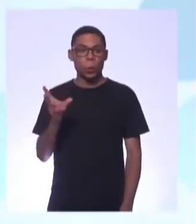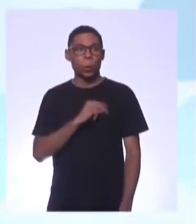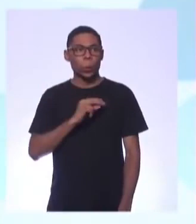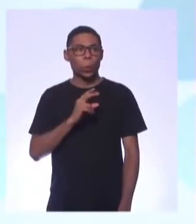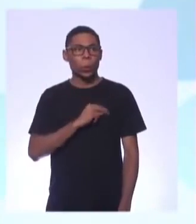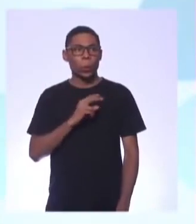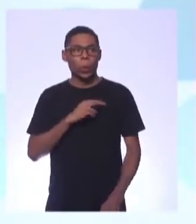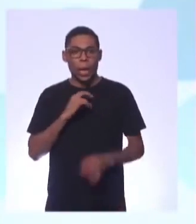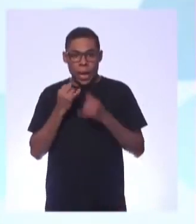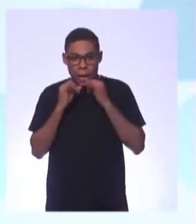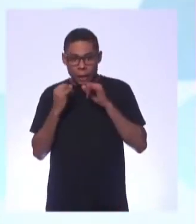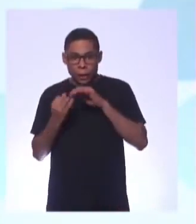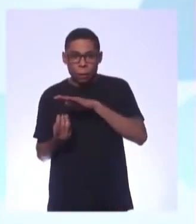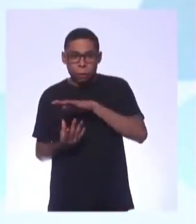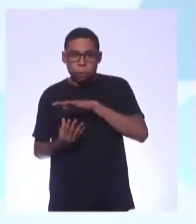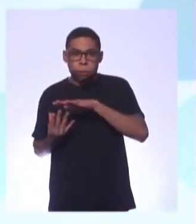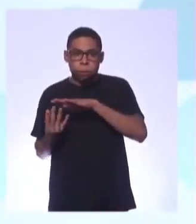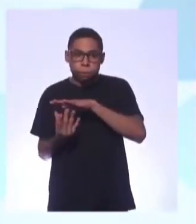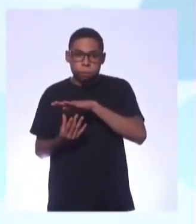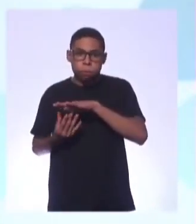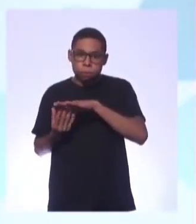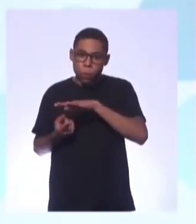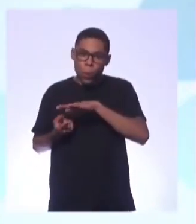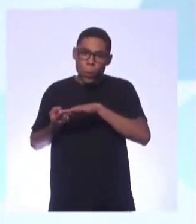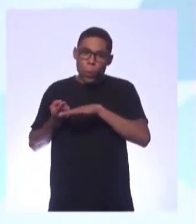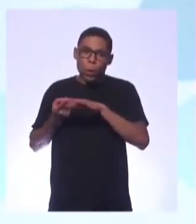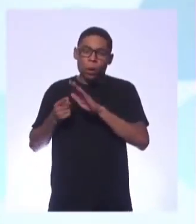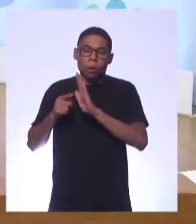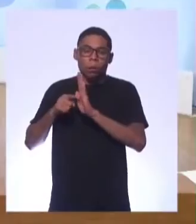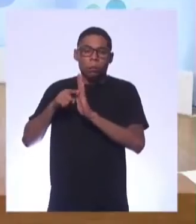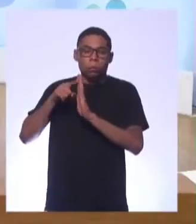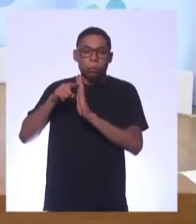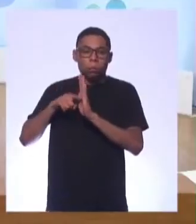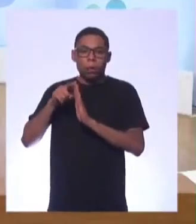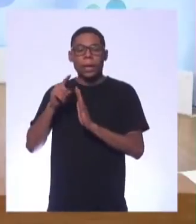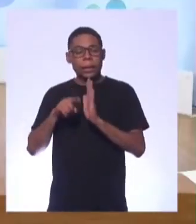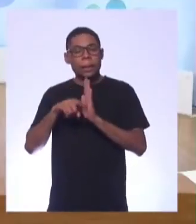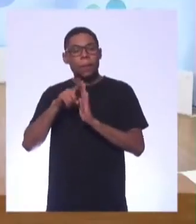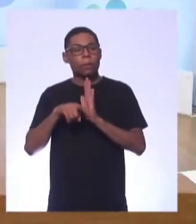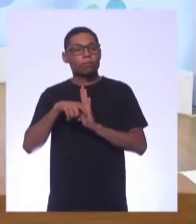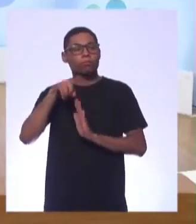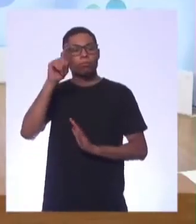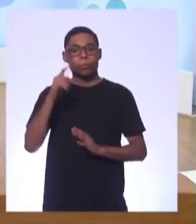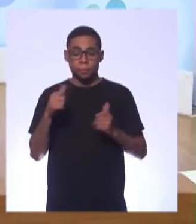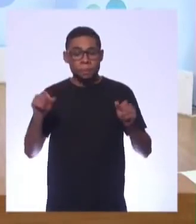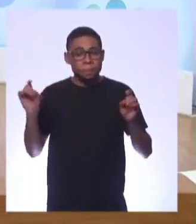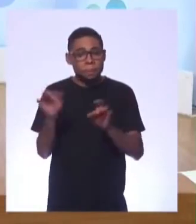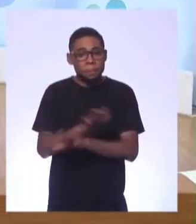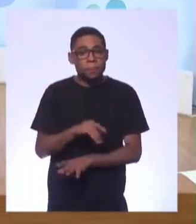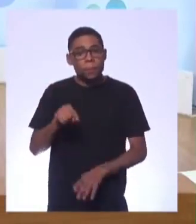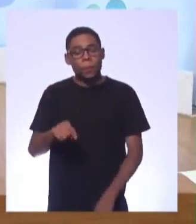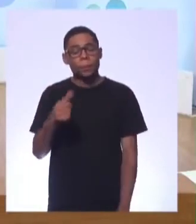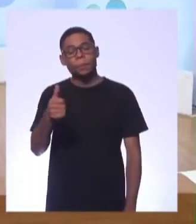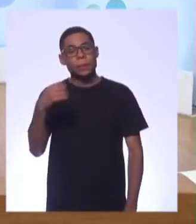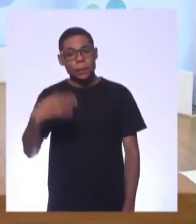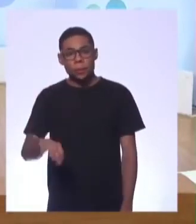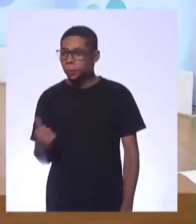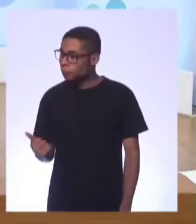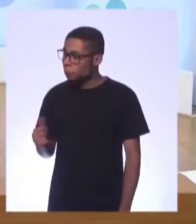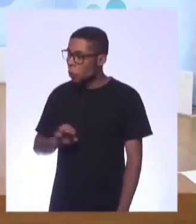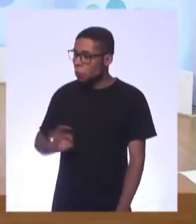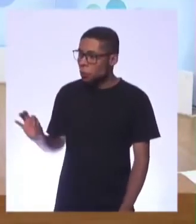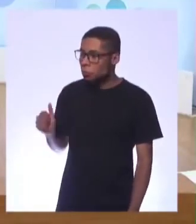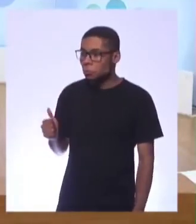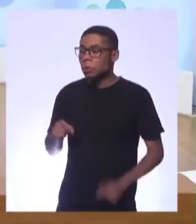dando energia, tá aumentando a temperatura. Muito bem, né? Muito bacana aí, certo? Pessoal, fechou aí hoje, certinho?